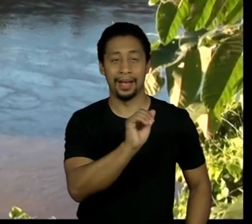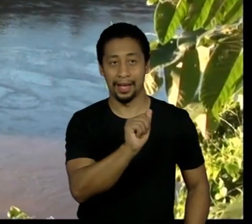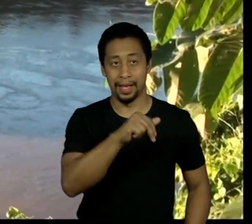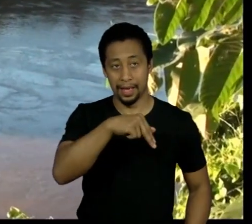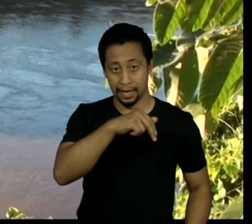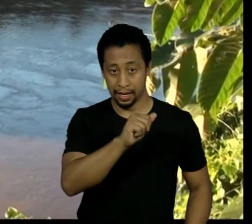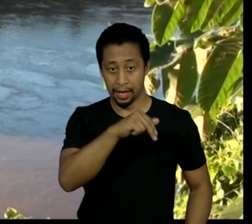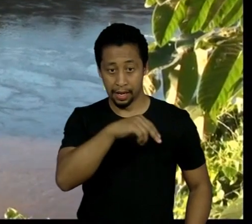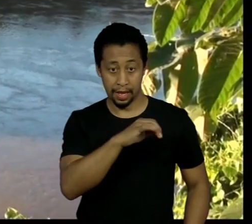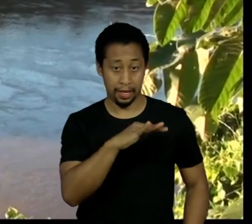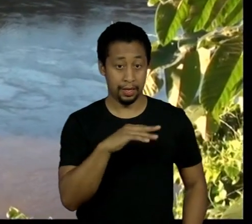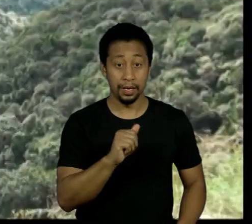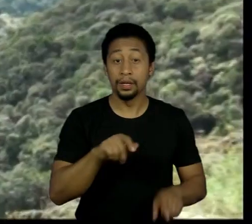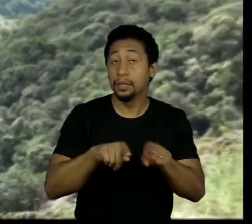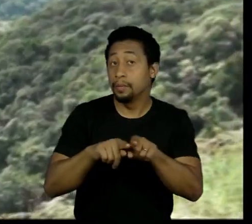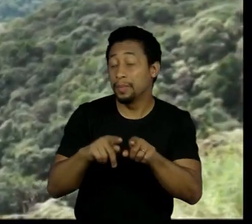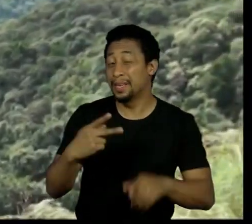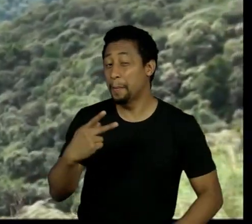São mais de